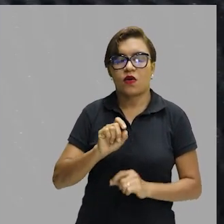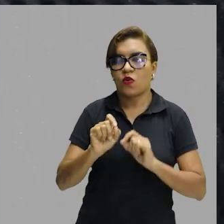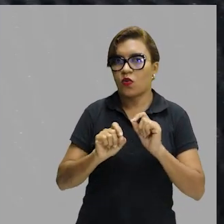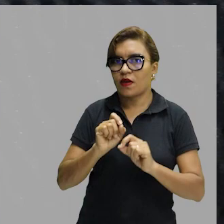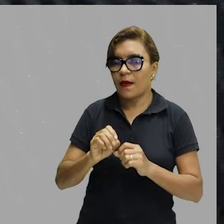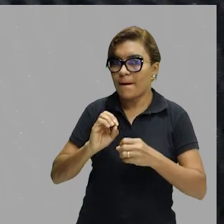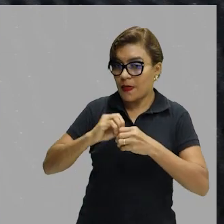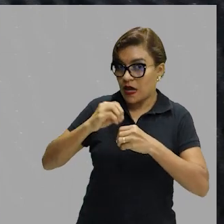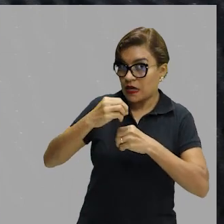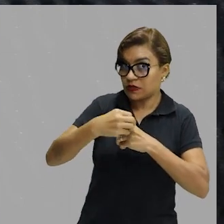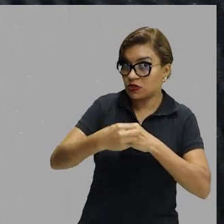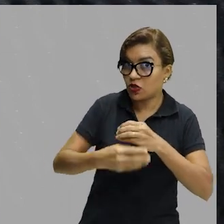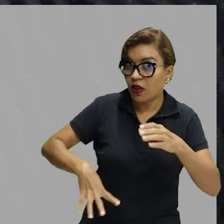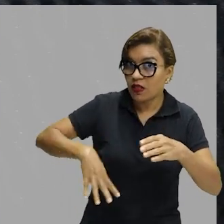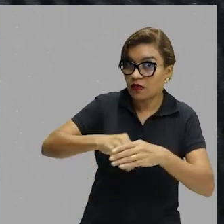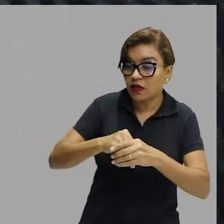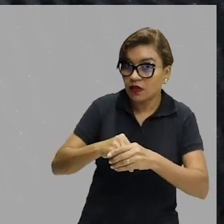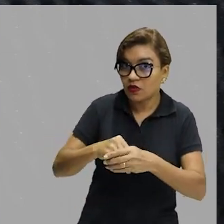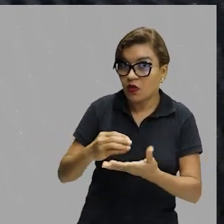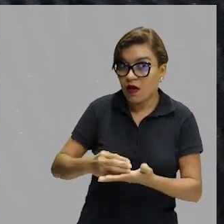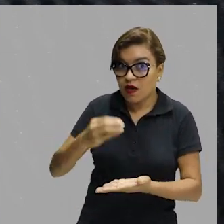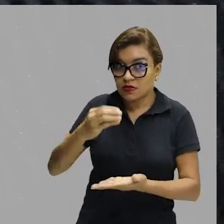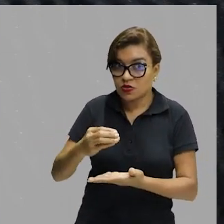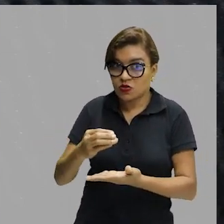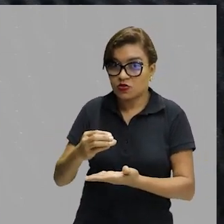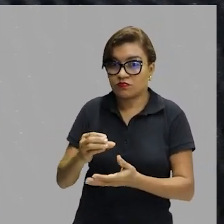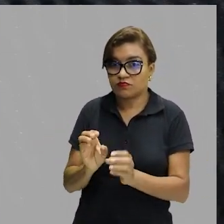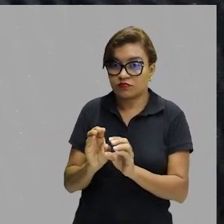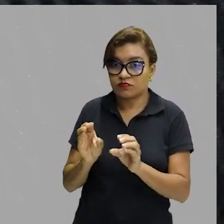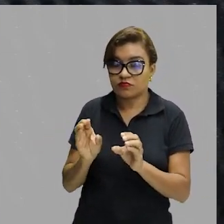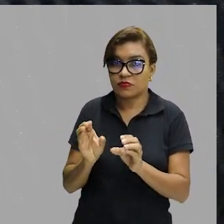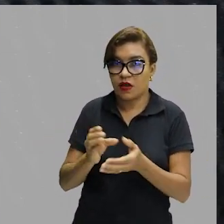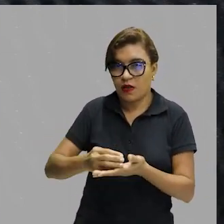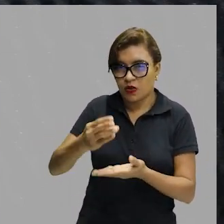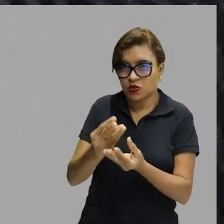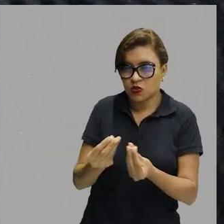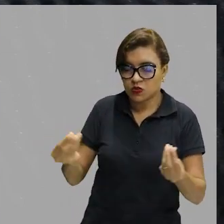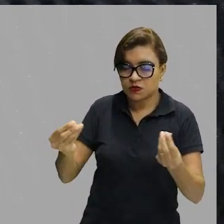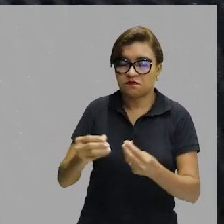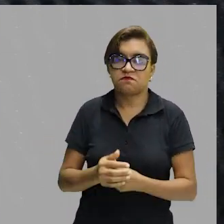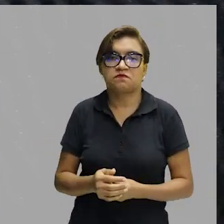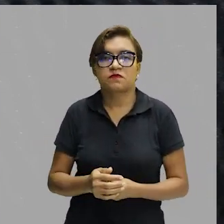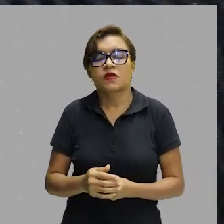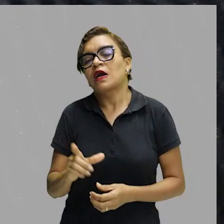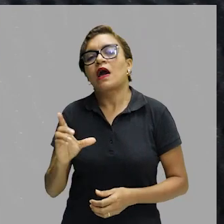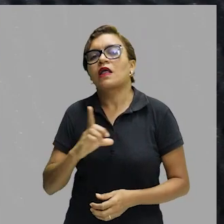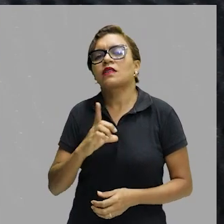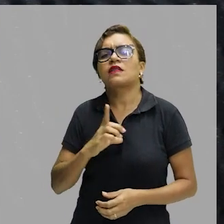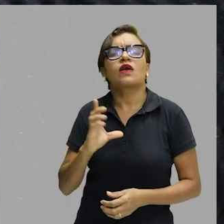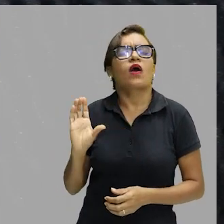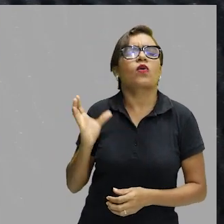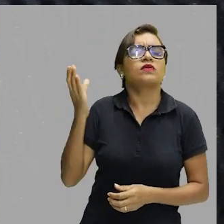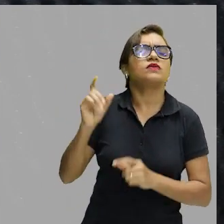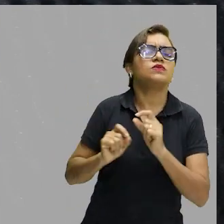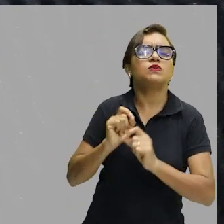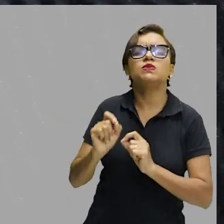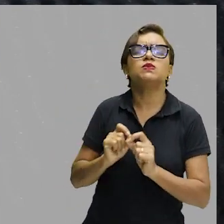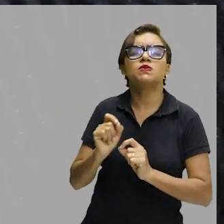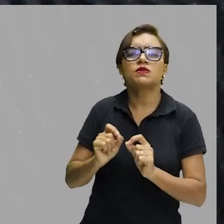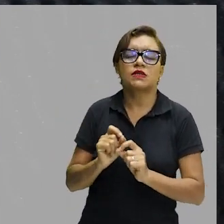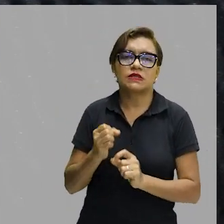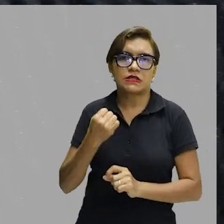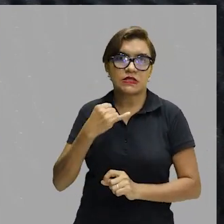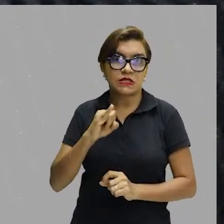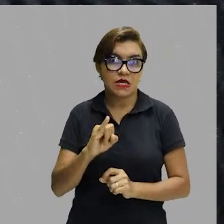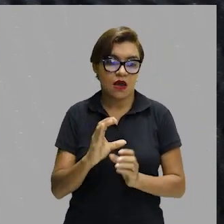partículas presentes na solução, certo? O que acontece? Se o soluto for